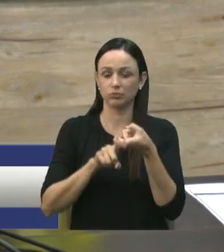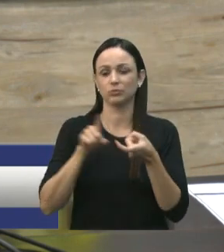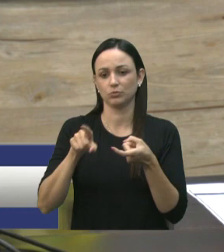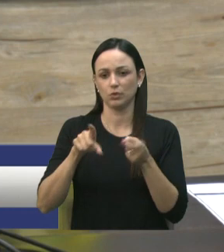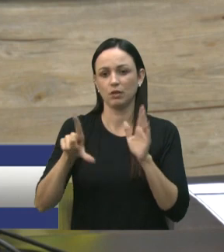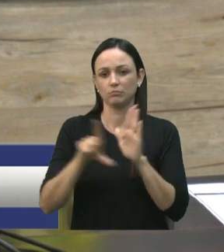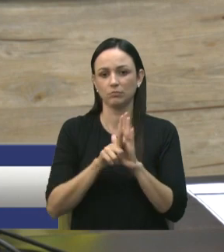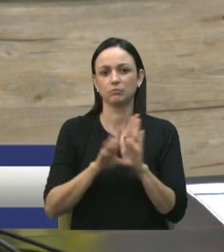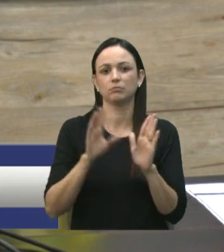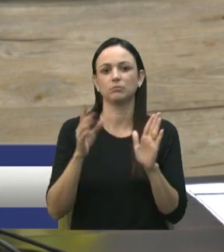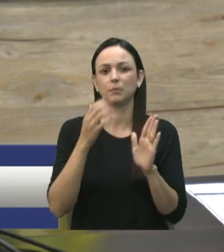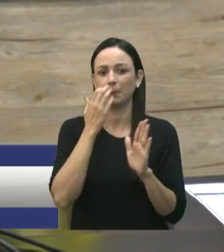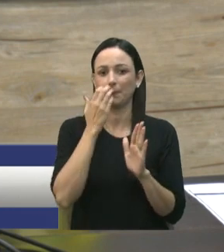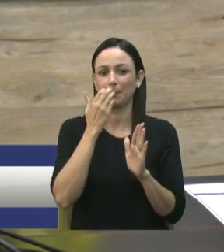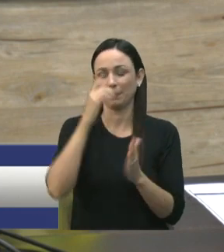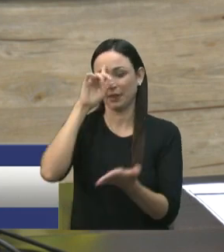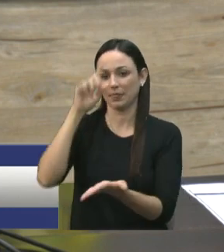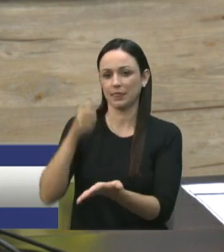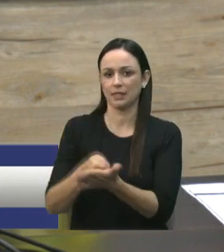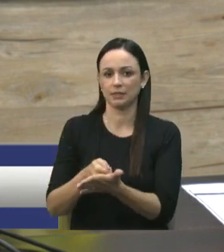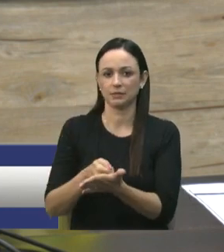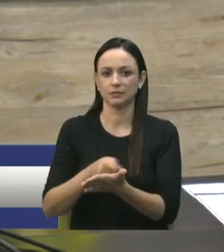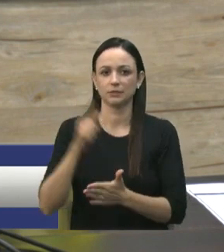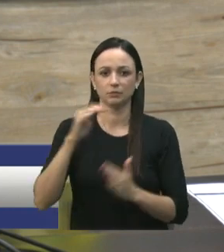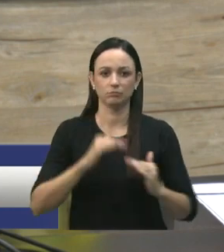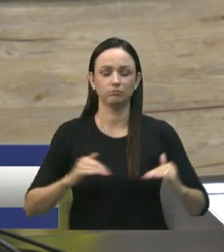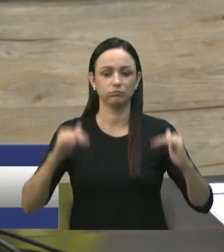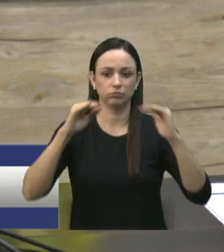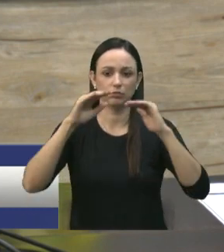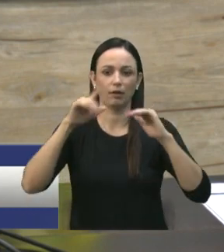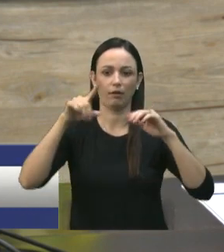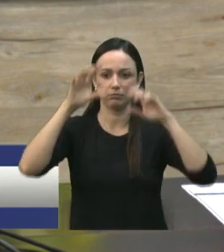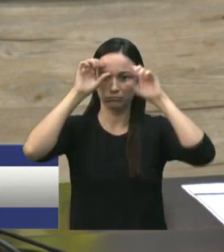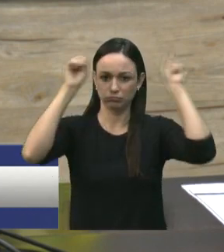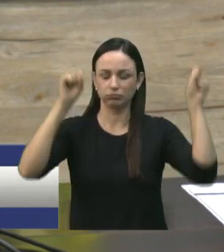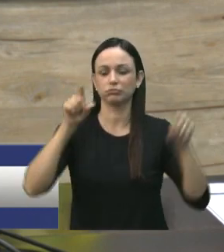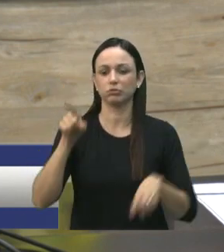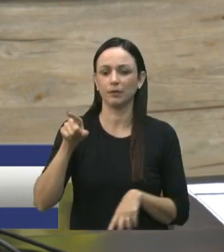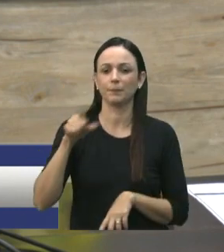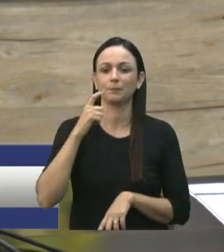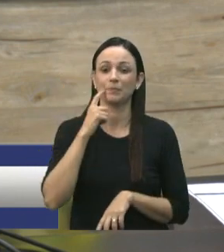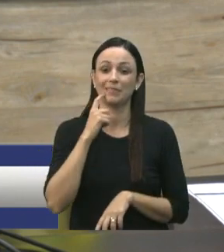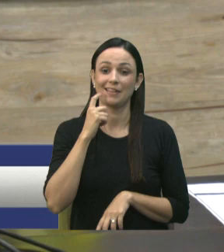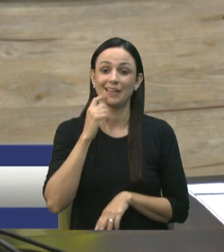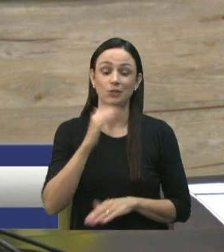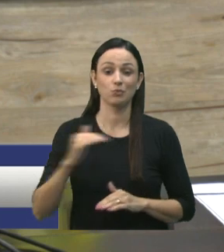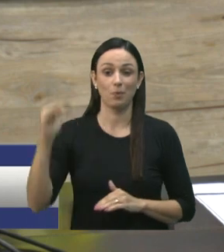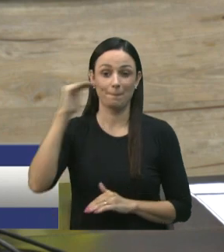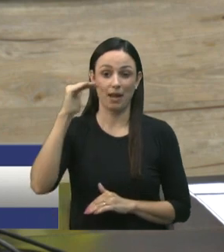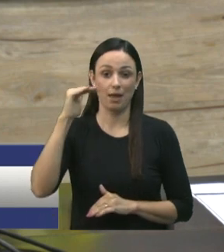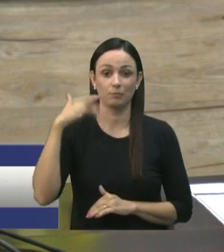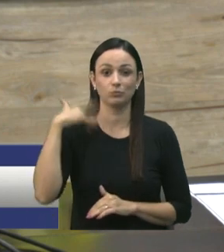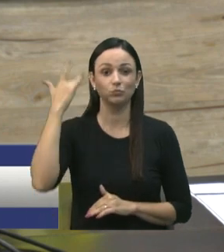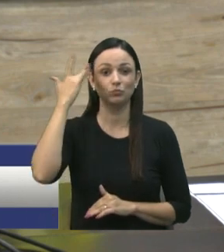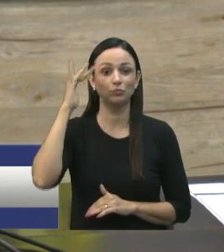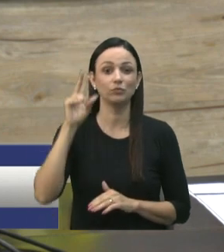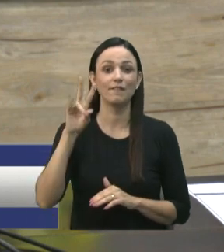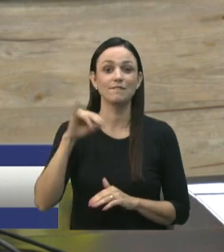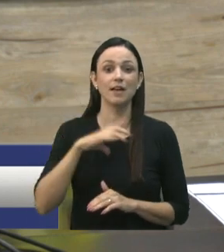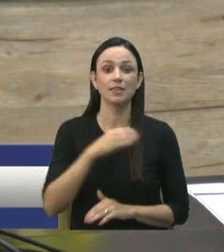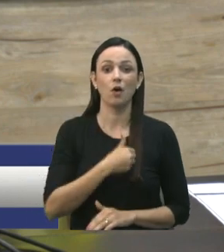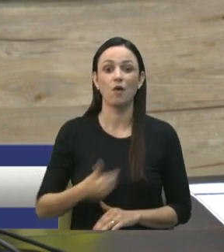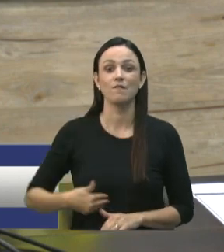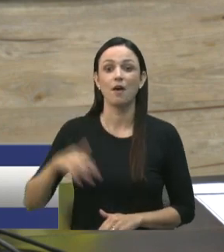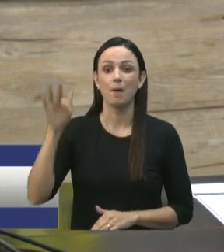sua aplicabilidade, por decisão do Supremo Tribunal Federal, e nós não sabemos se haverá alguma contrapartida do governo federal ou